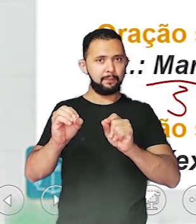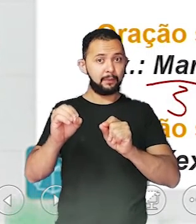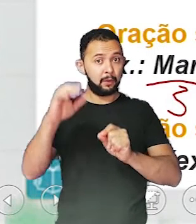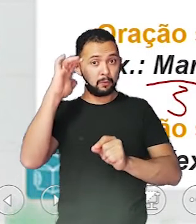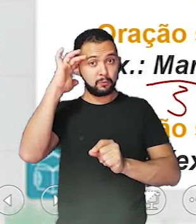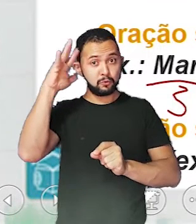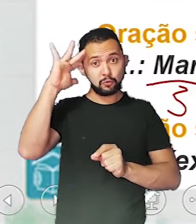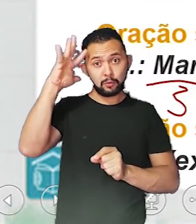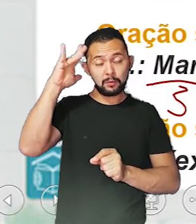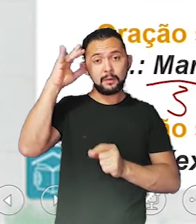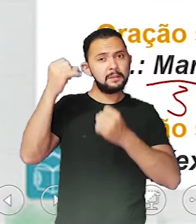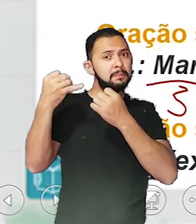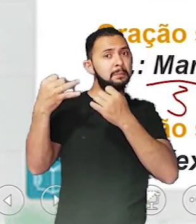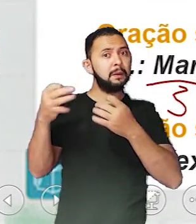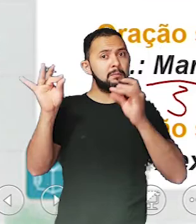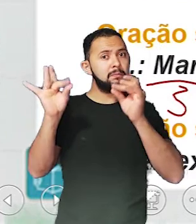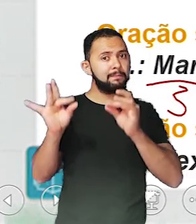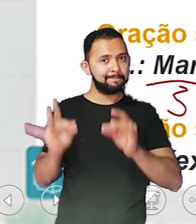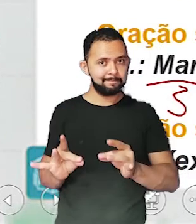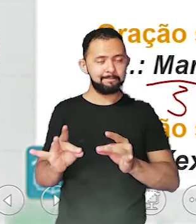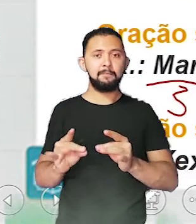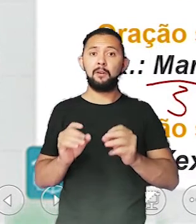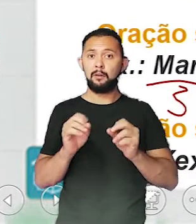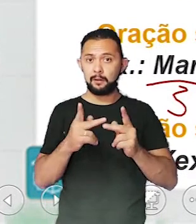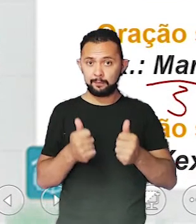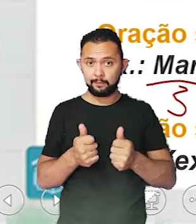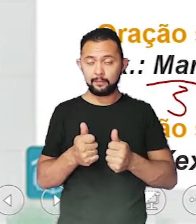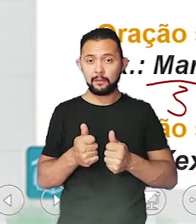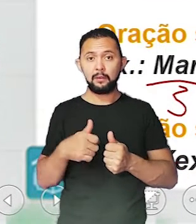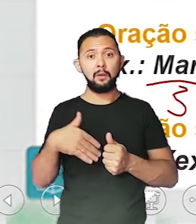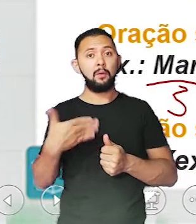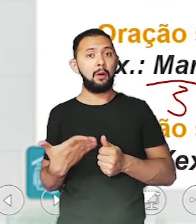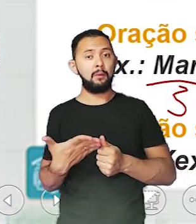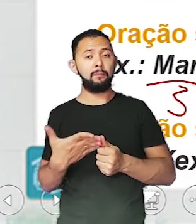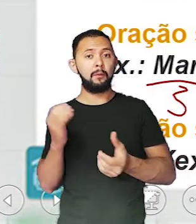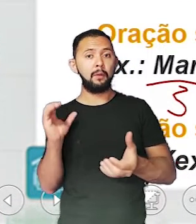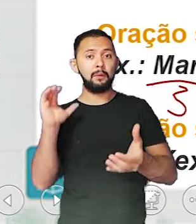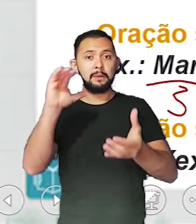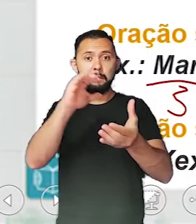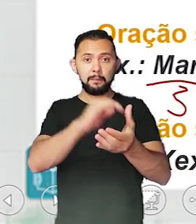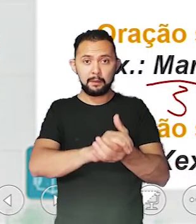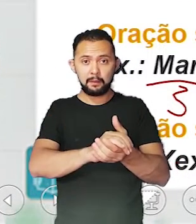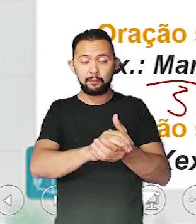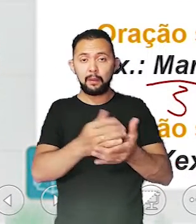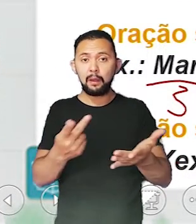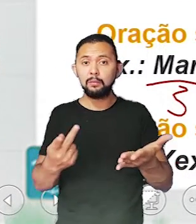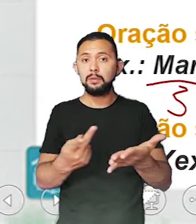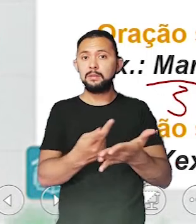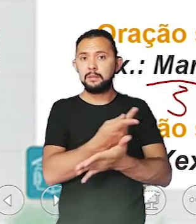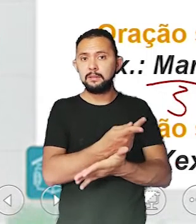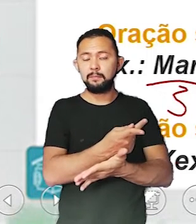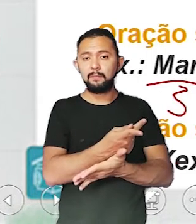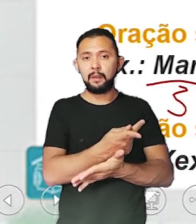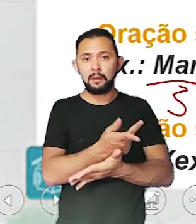vai elucidar o que é o sonho da Chechênia, né? Que seu casamento fosse na praia, né? Então, olha só, o sonho de